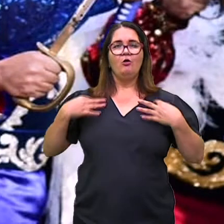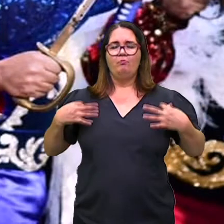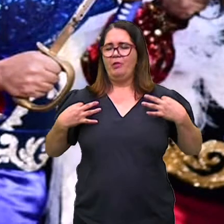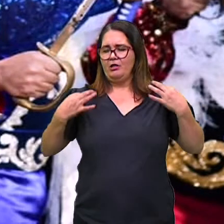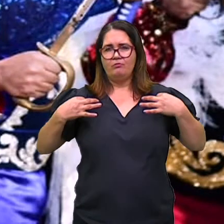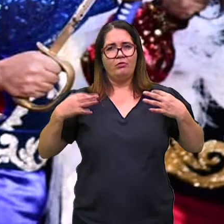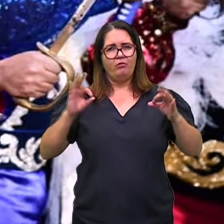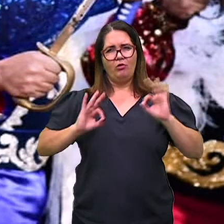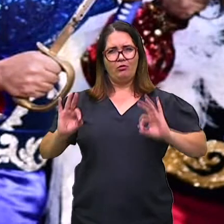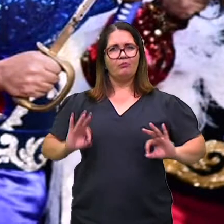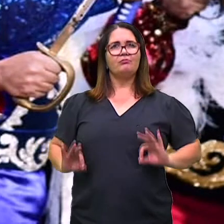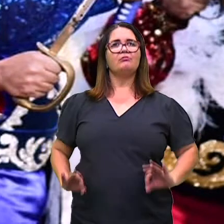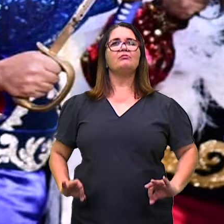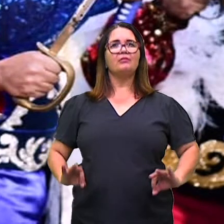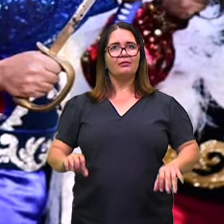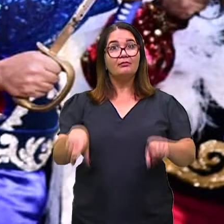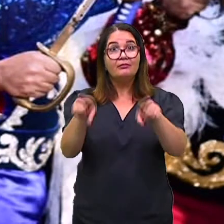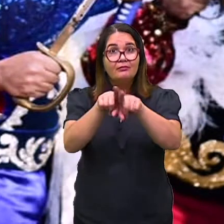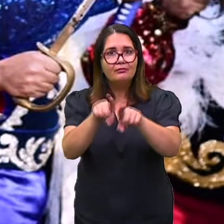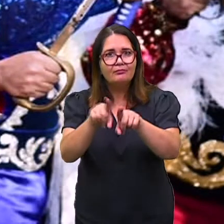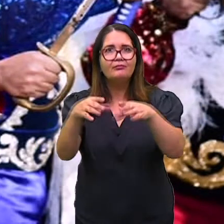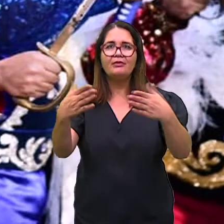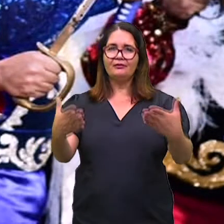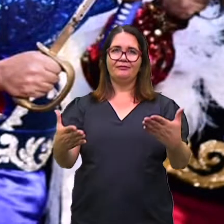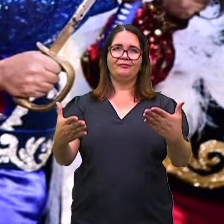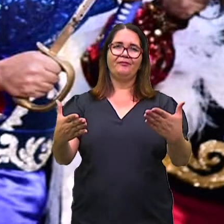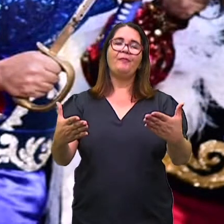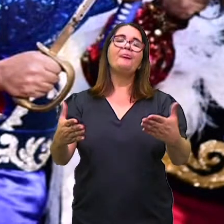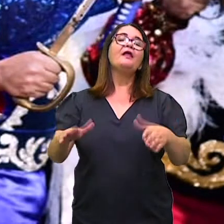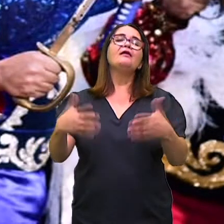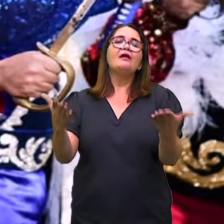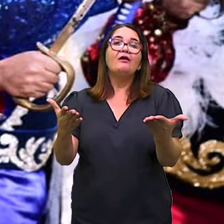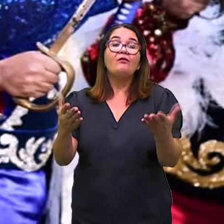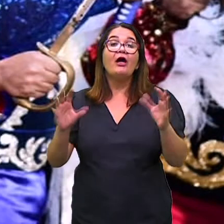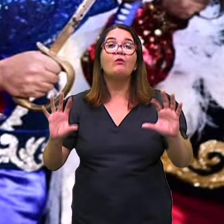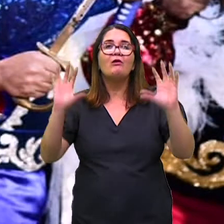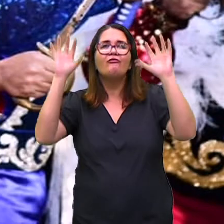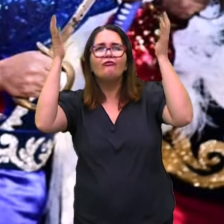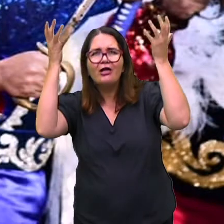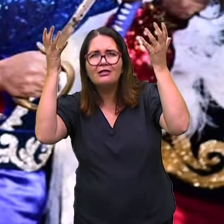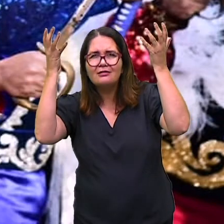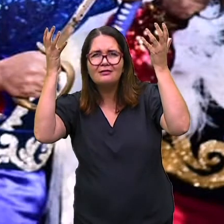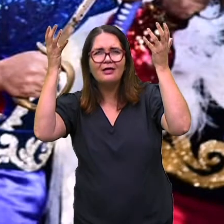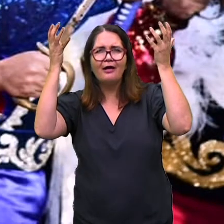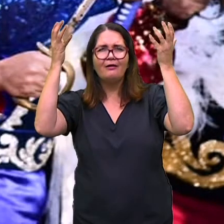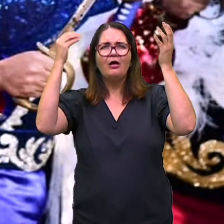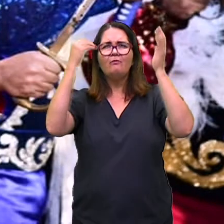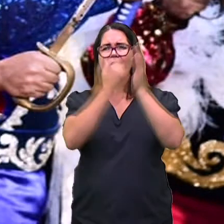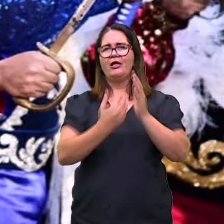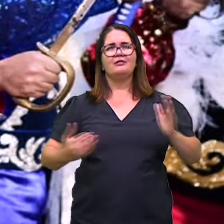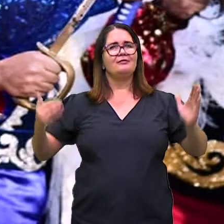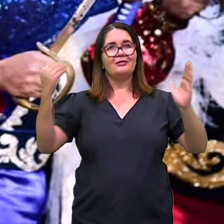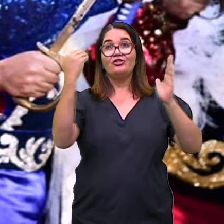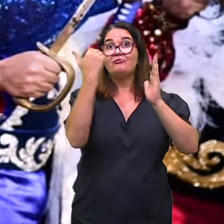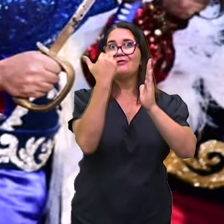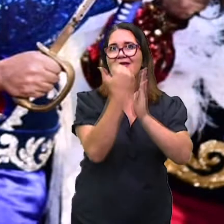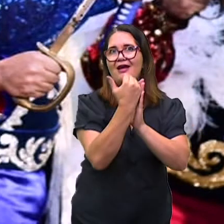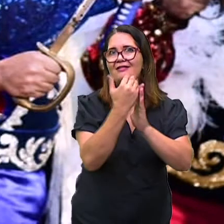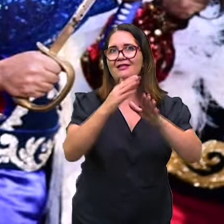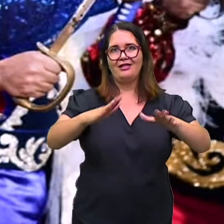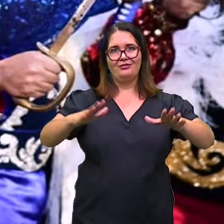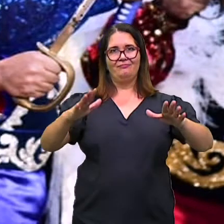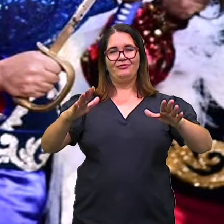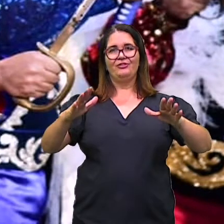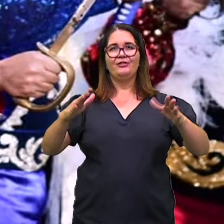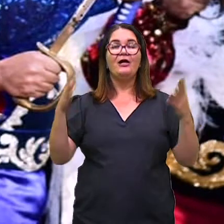envergando plumas na cabeça. Então, é uma festa completa. Enche os olhos, a